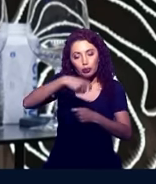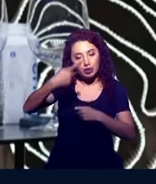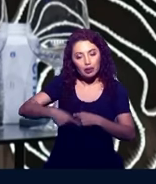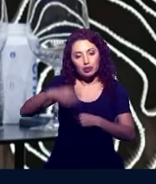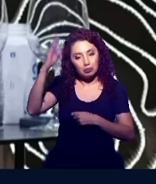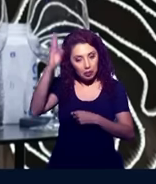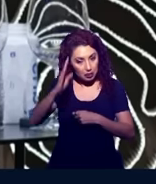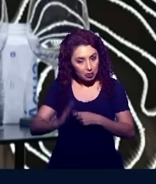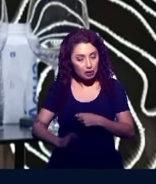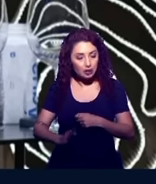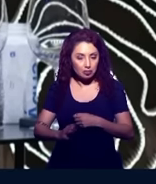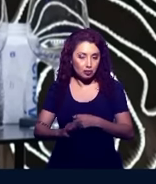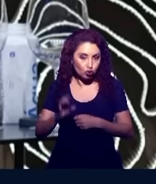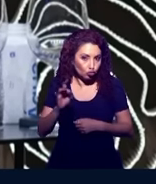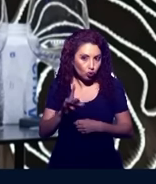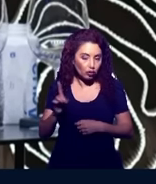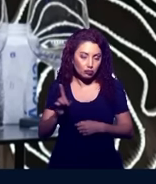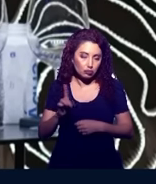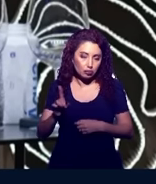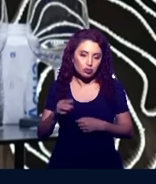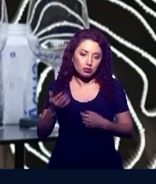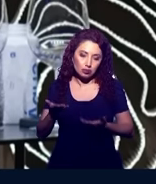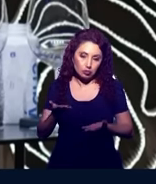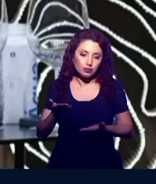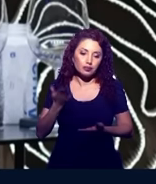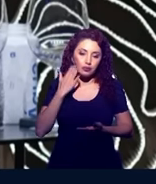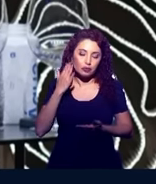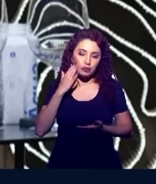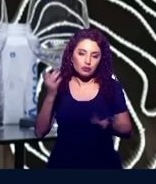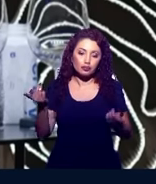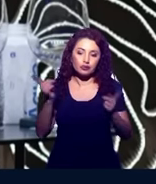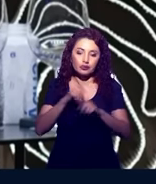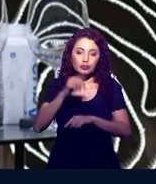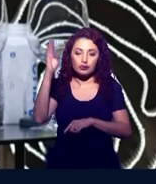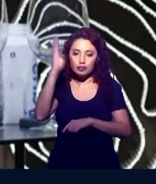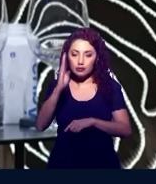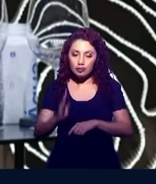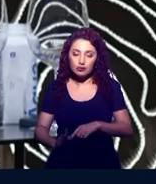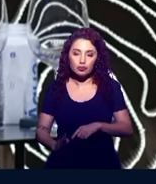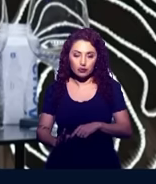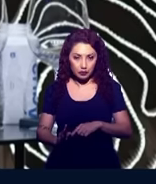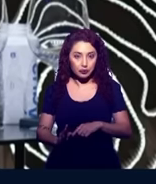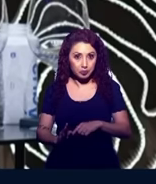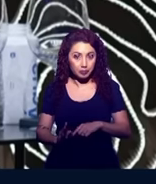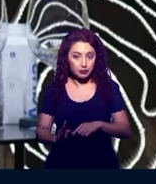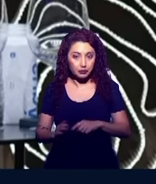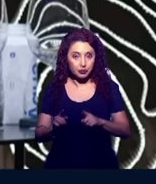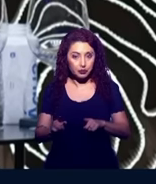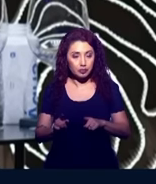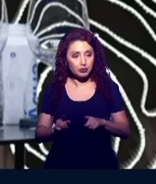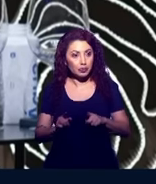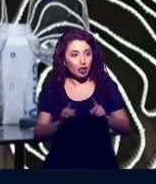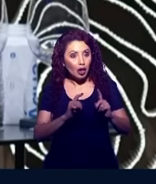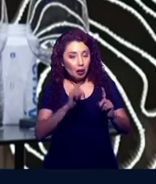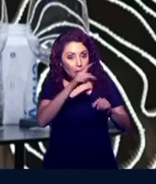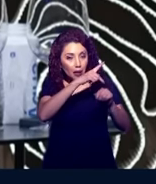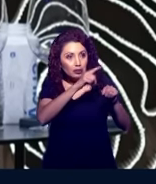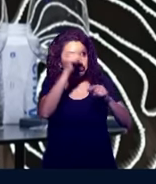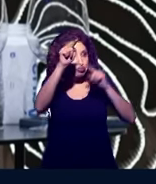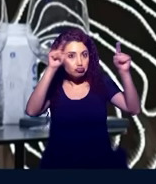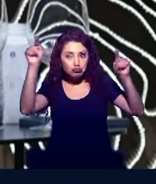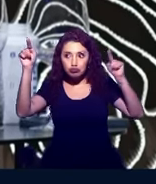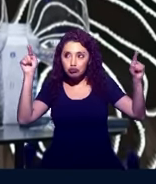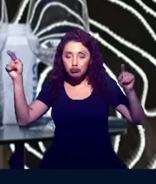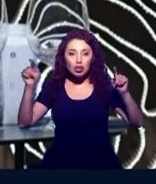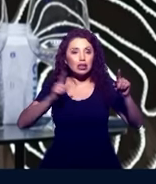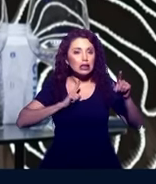mas não só você sabe que tem ao contrário do Brasil o mundo tá muito o mundo em desenvolvimento tá muito individado a